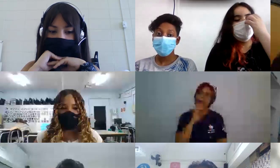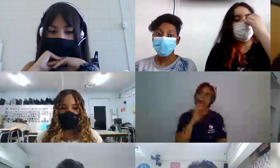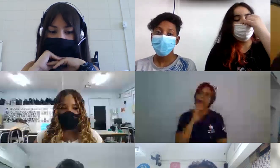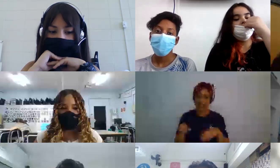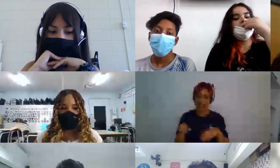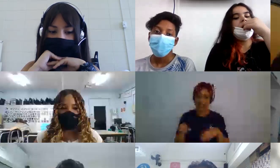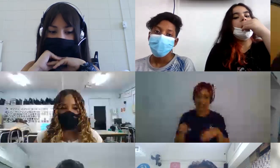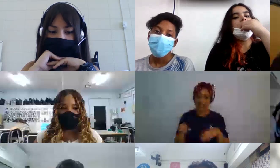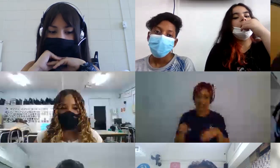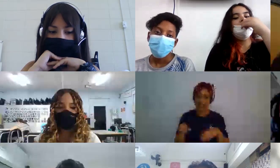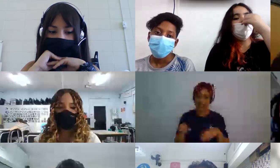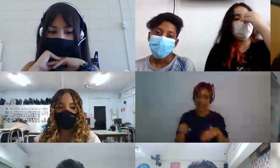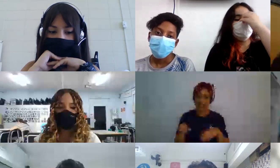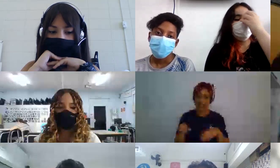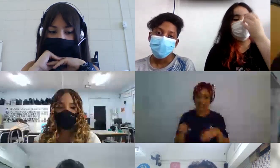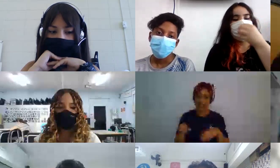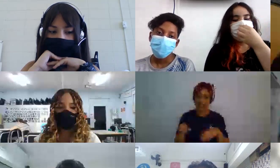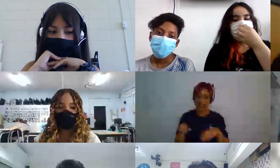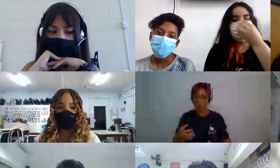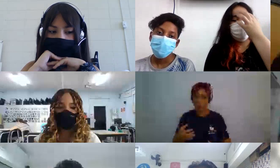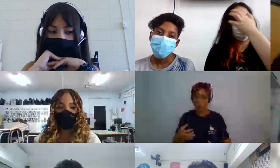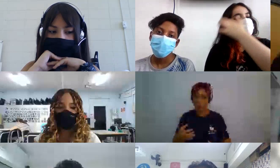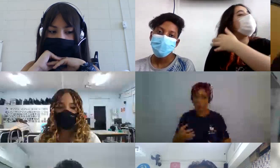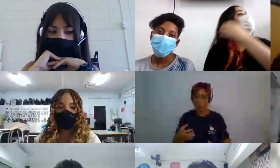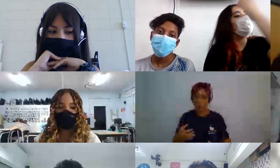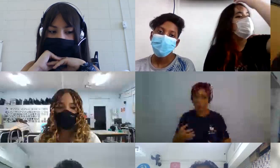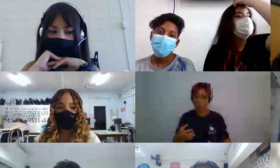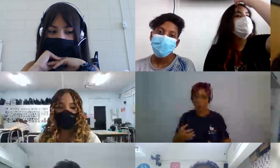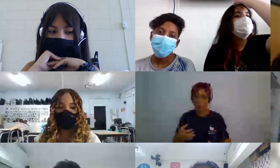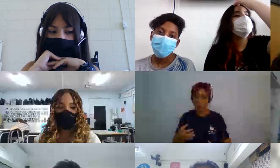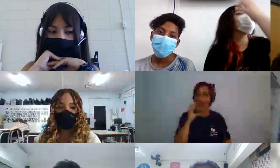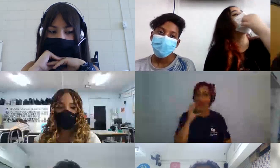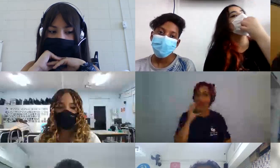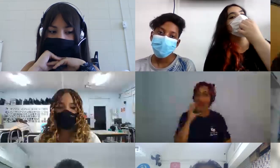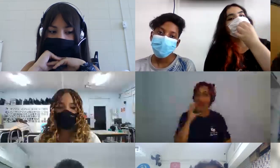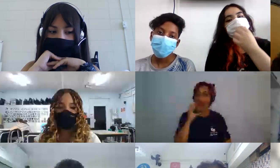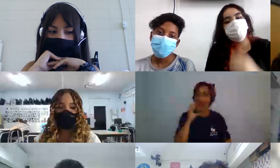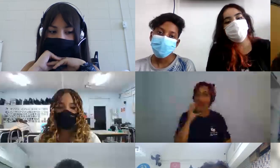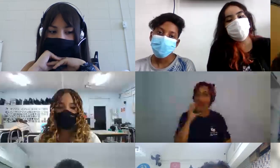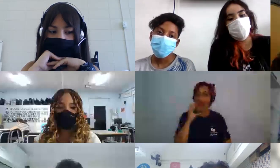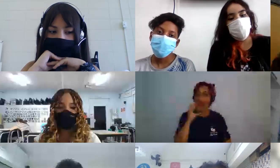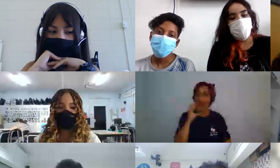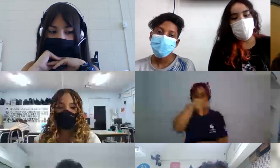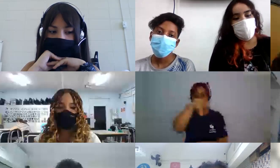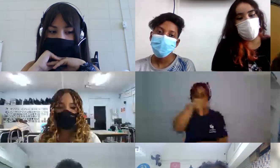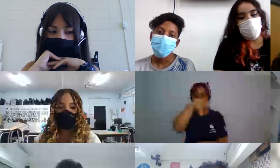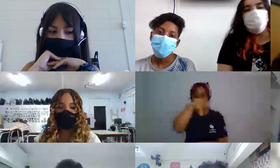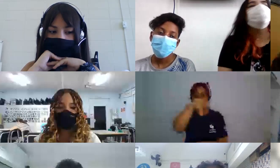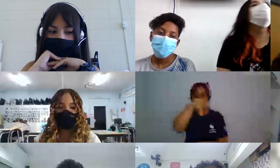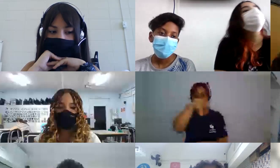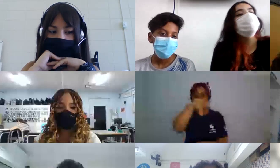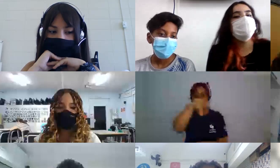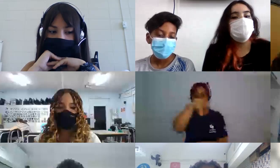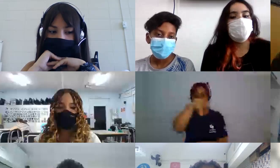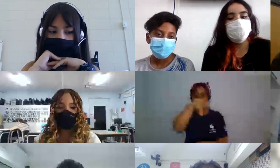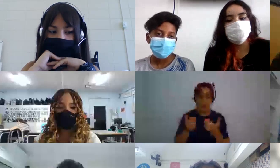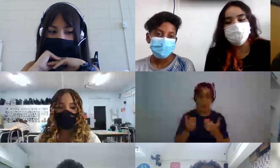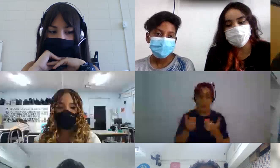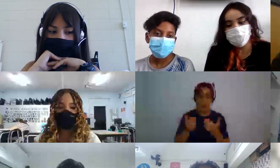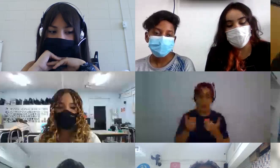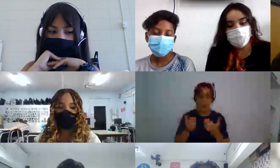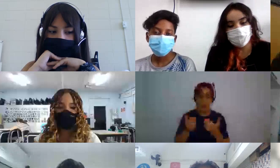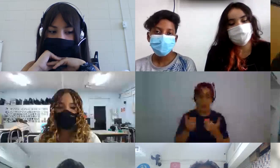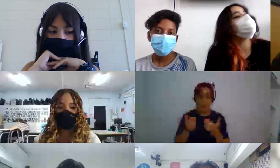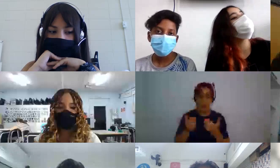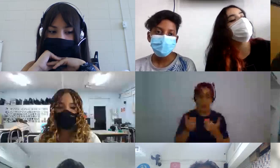O corpo sofre rápidas transformações. Para você ter uma ideia, hoje uma puberdade tem